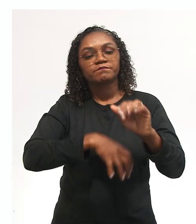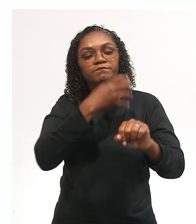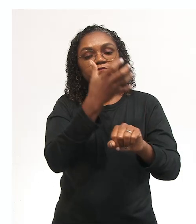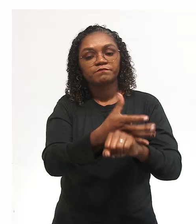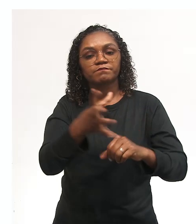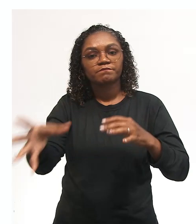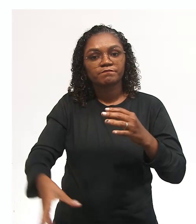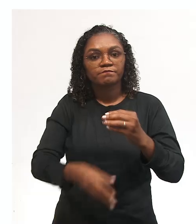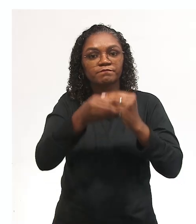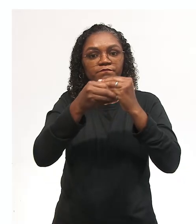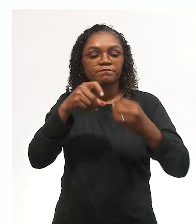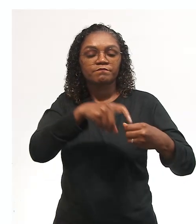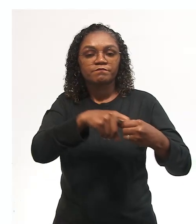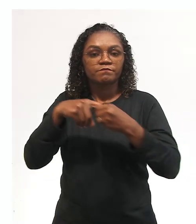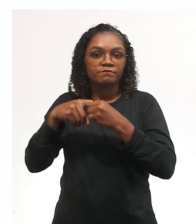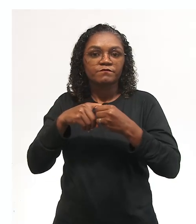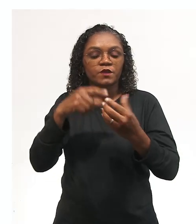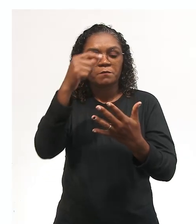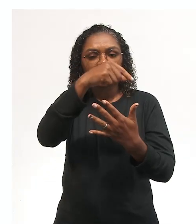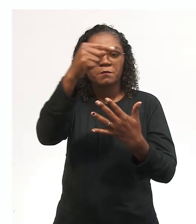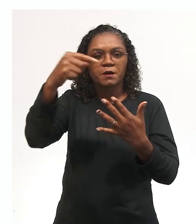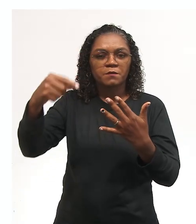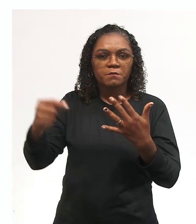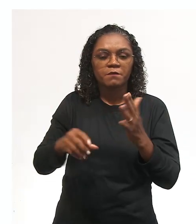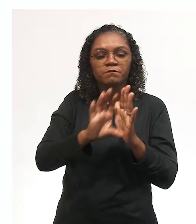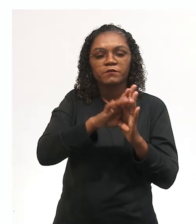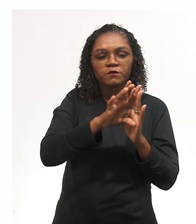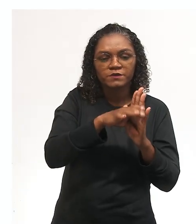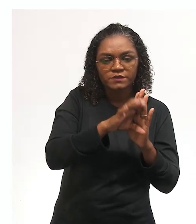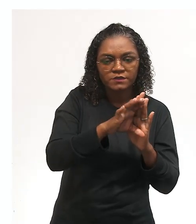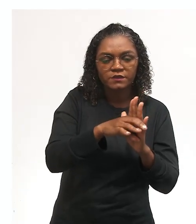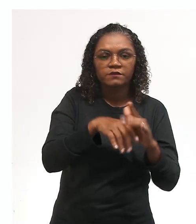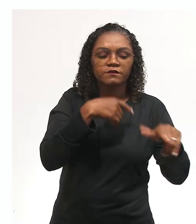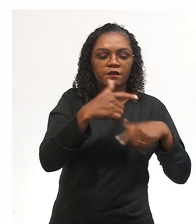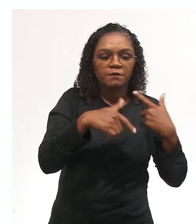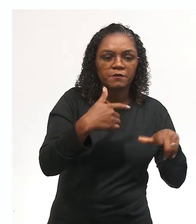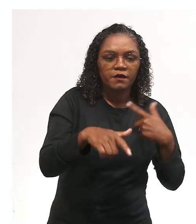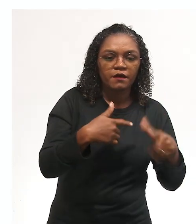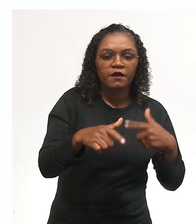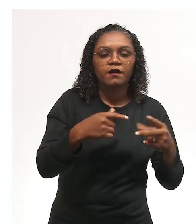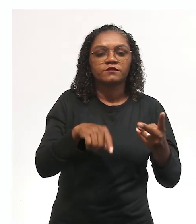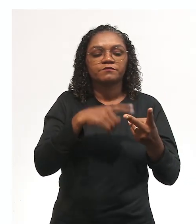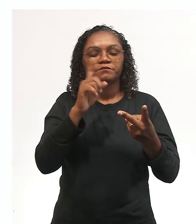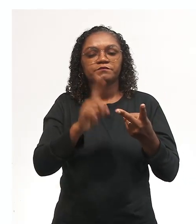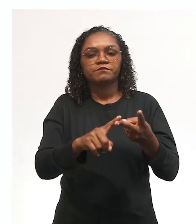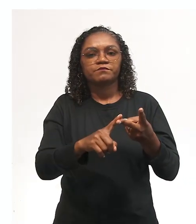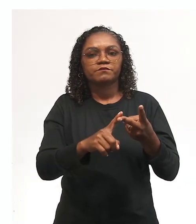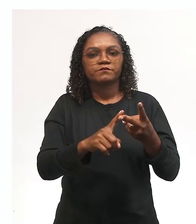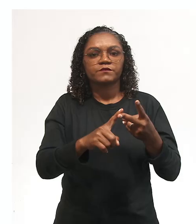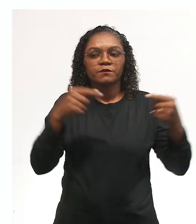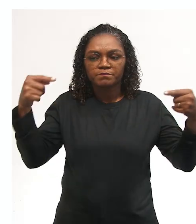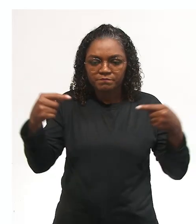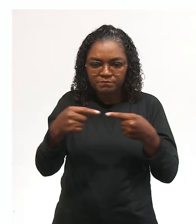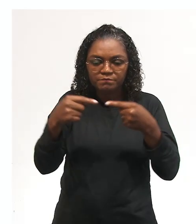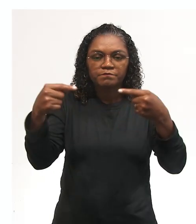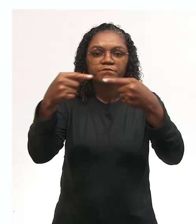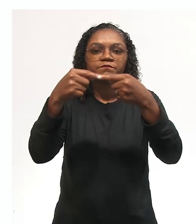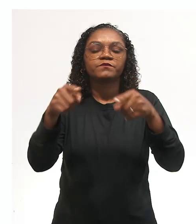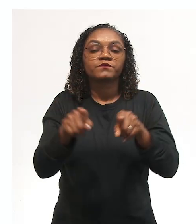currículo integrado que me permite que todos os conceitos, politecnia, trabalho como princípio